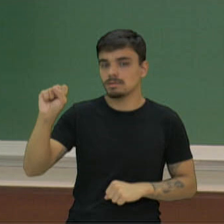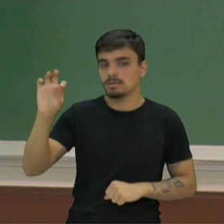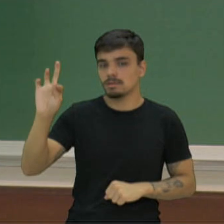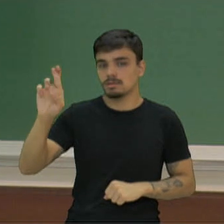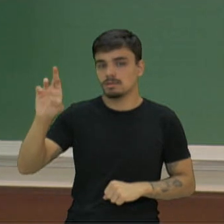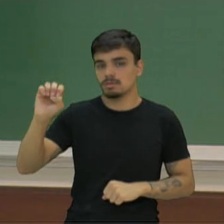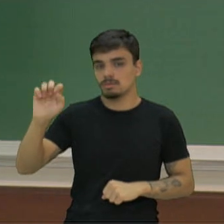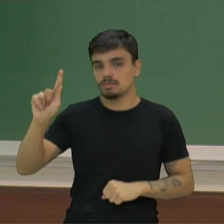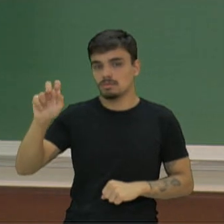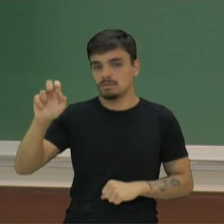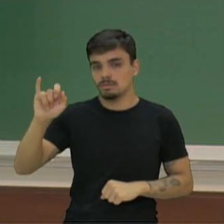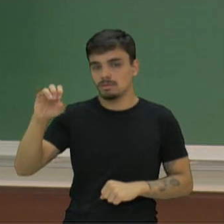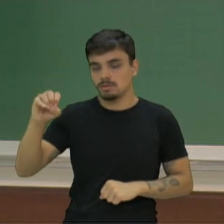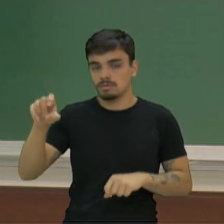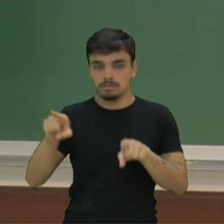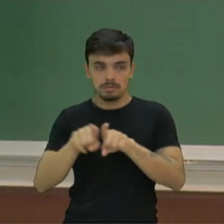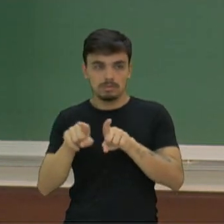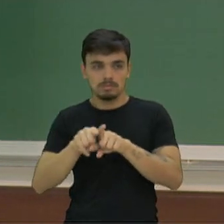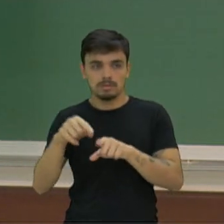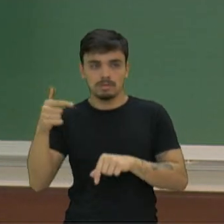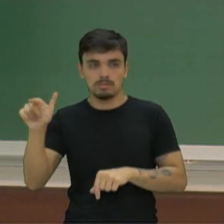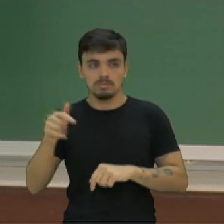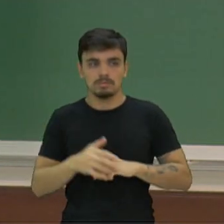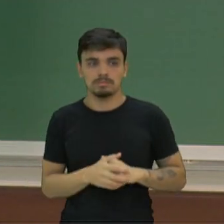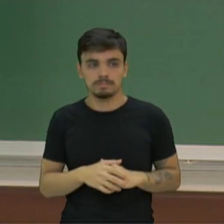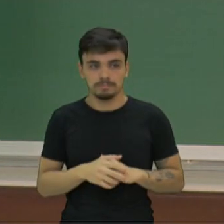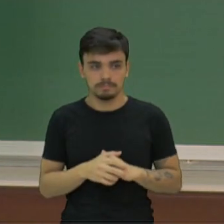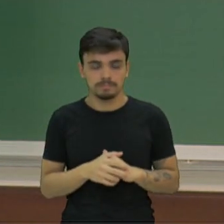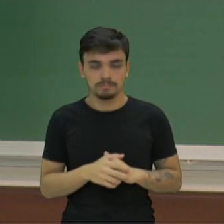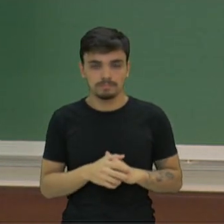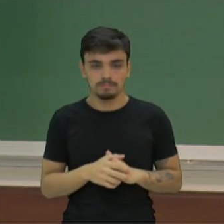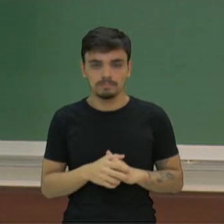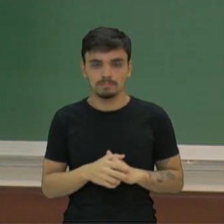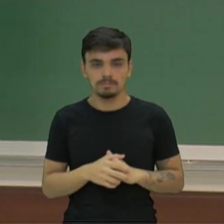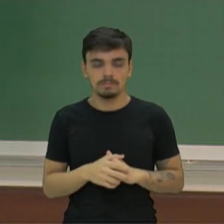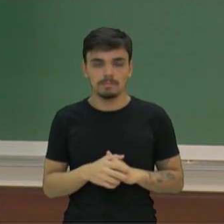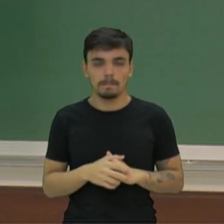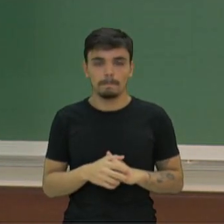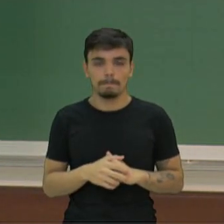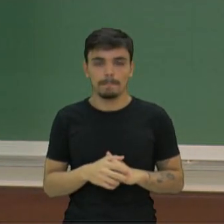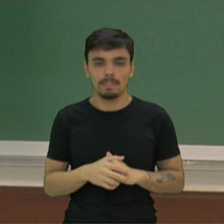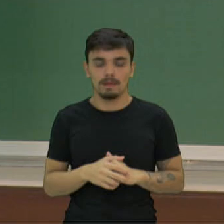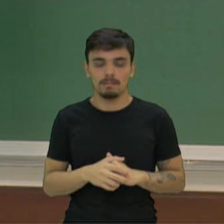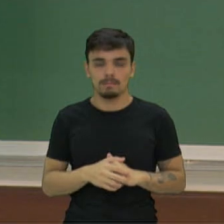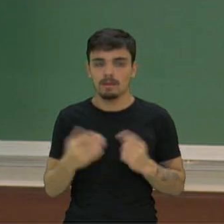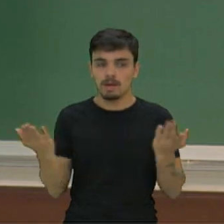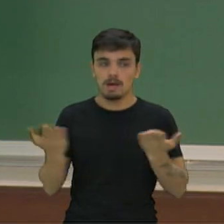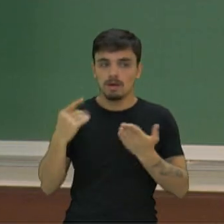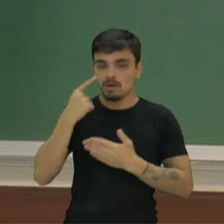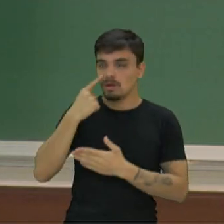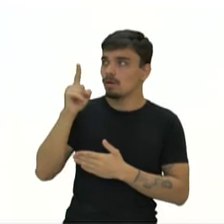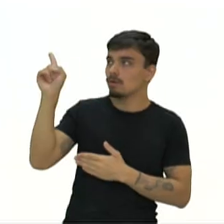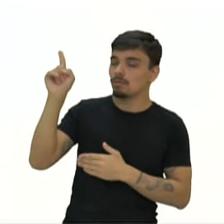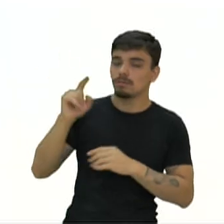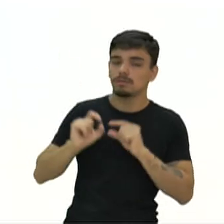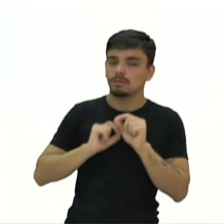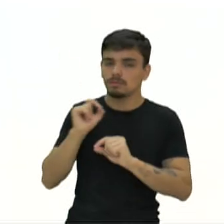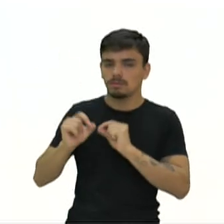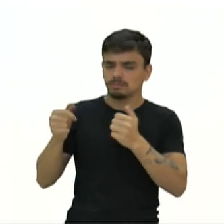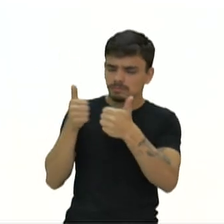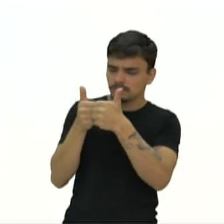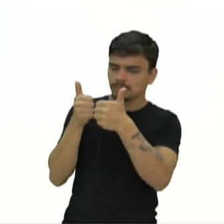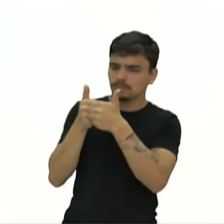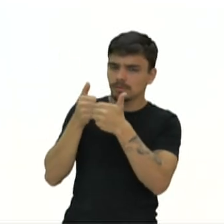a progesterona. Ok? Está aqui, né? Olhando aqui mais de